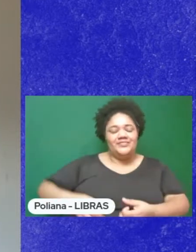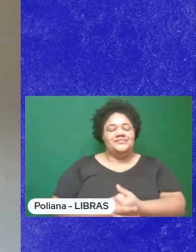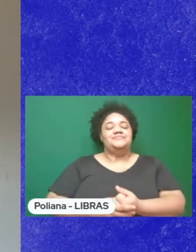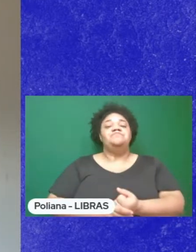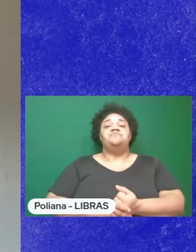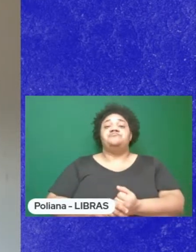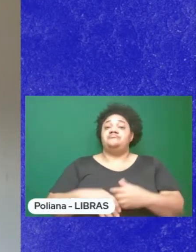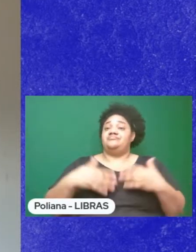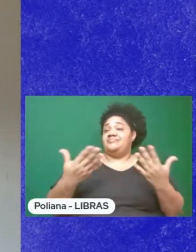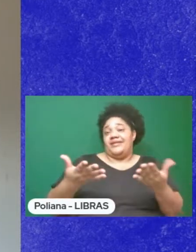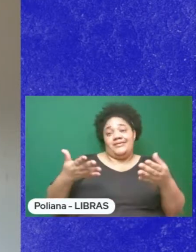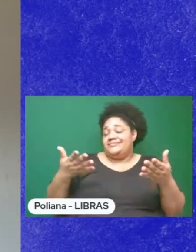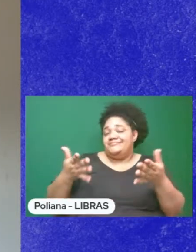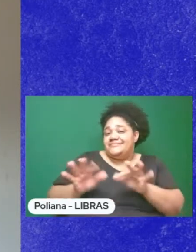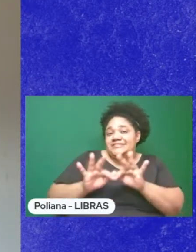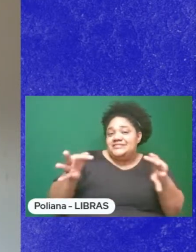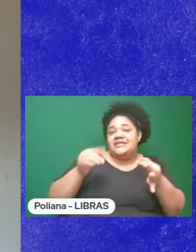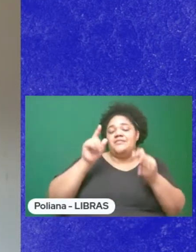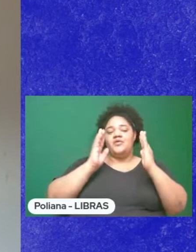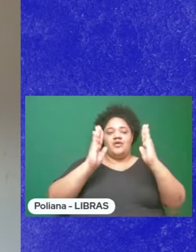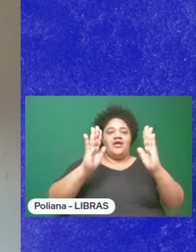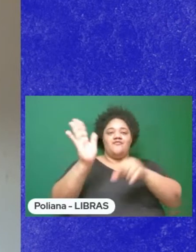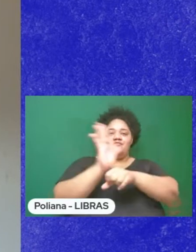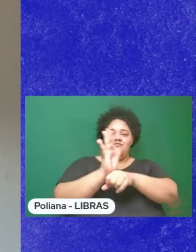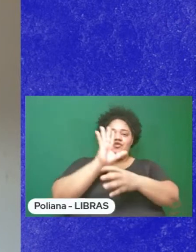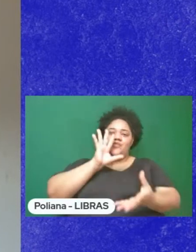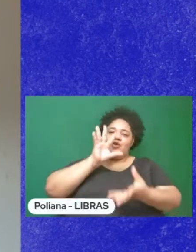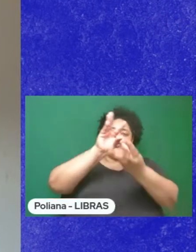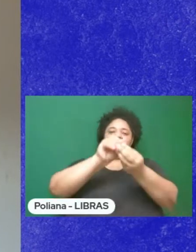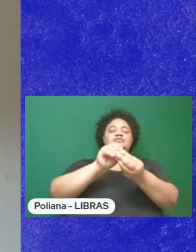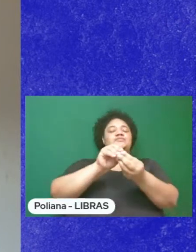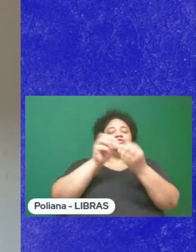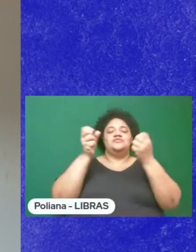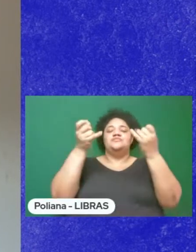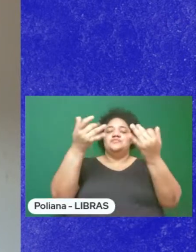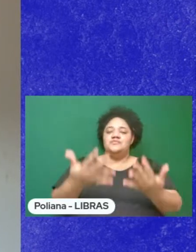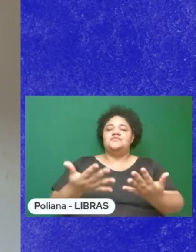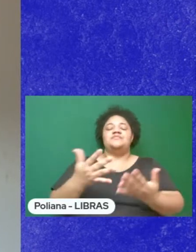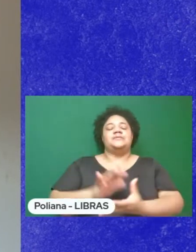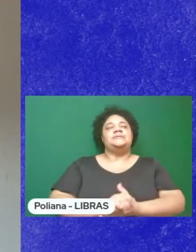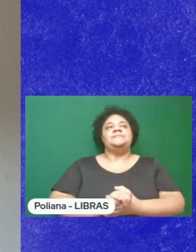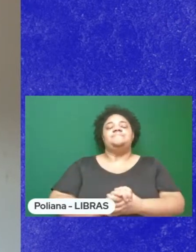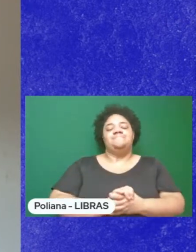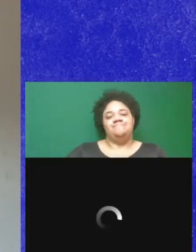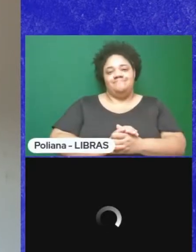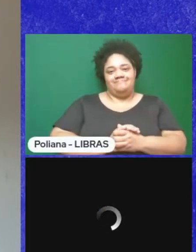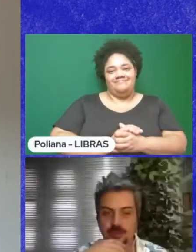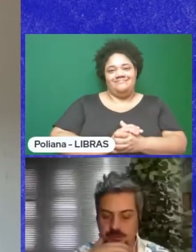é basicamente isso, assim, que esse capítulo, resumidamente falando, sintetiza.